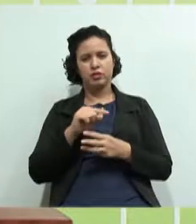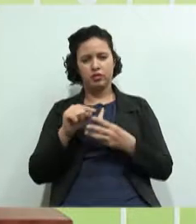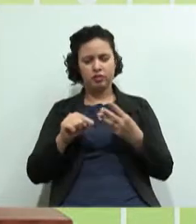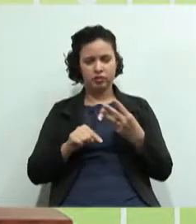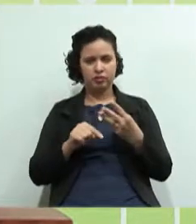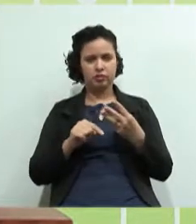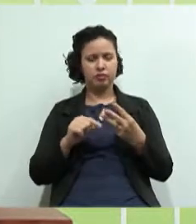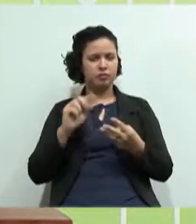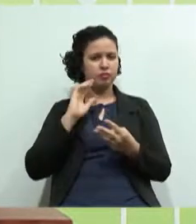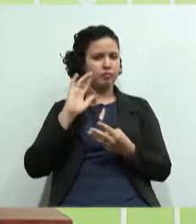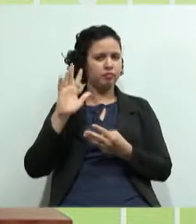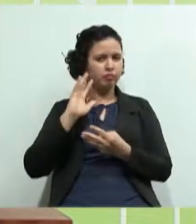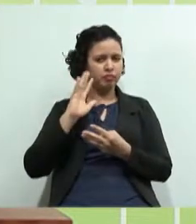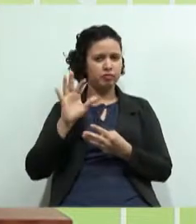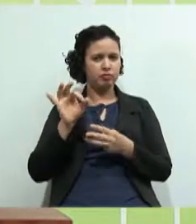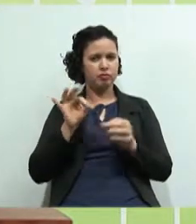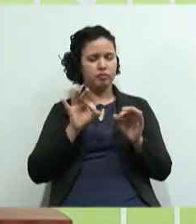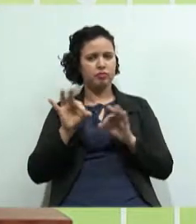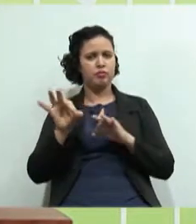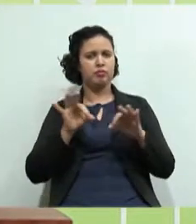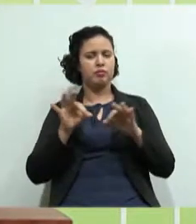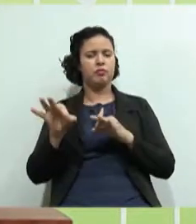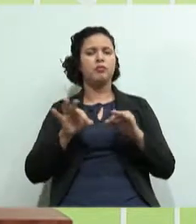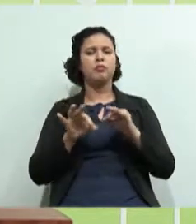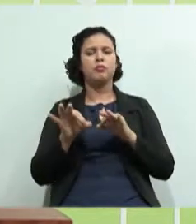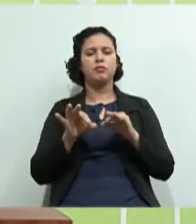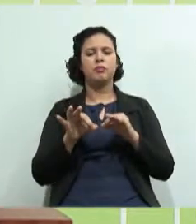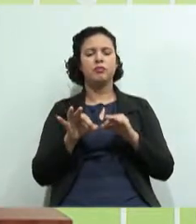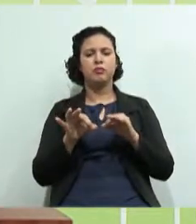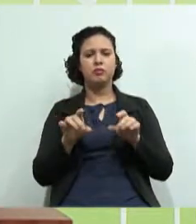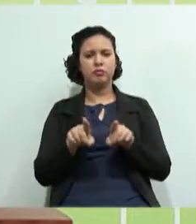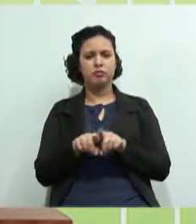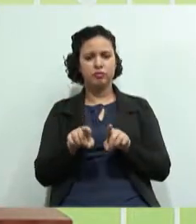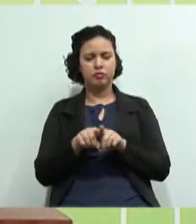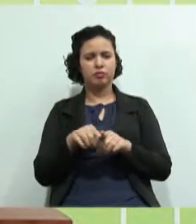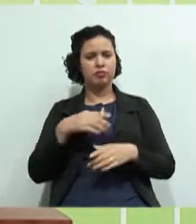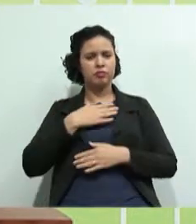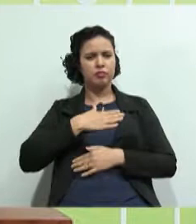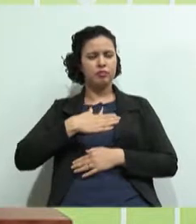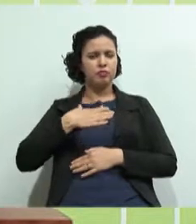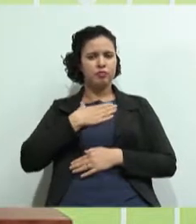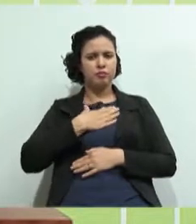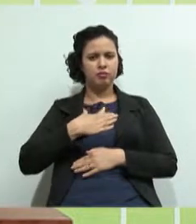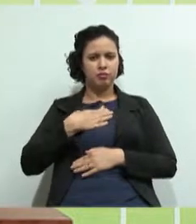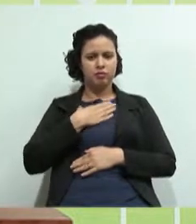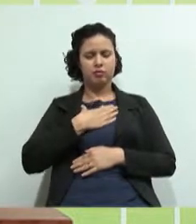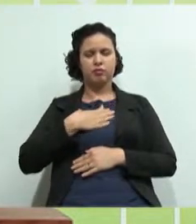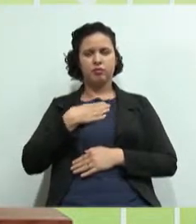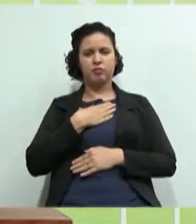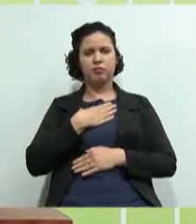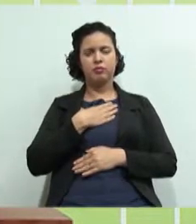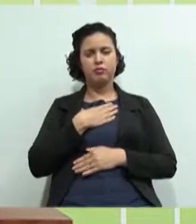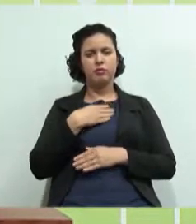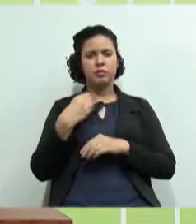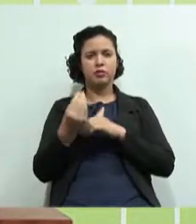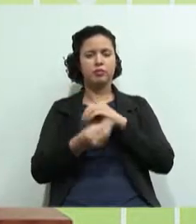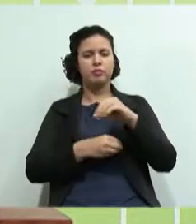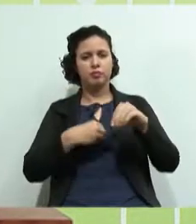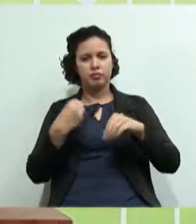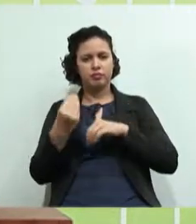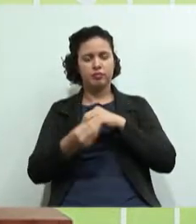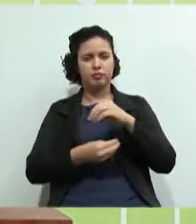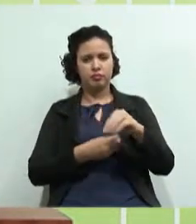planejamento: otimização, adaptação, é verdade, e da satisfação. Ambas realmente se misturam no